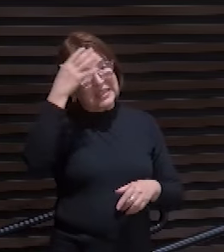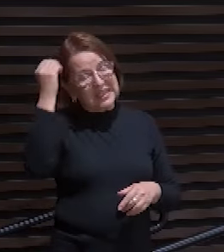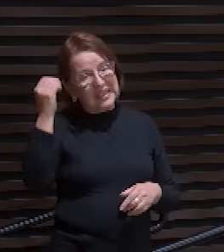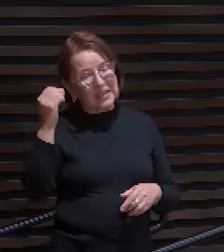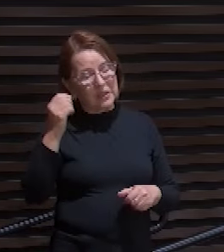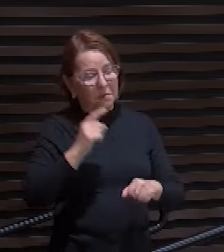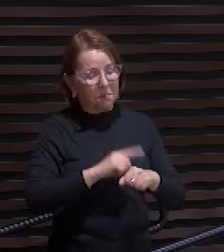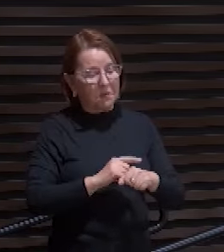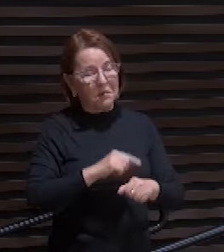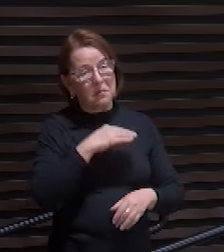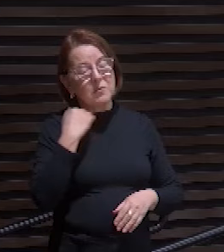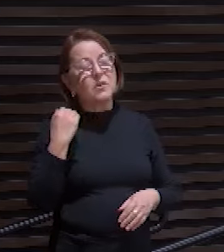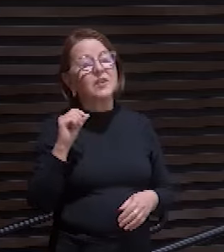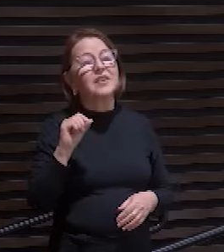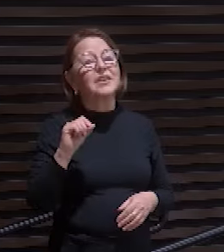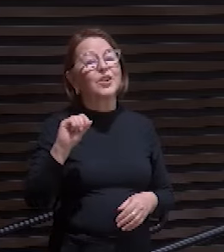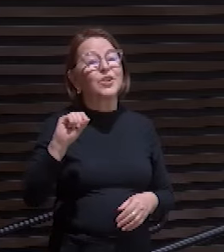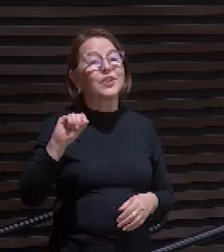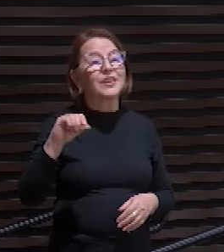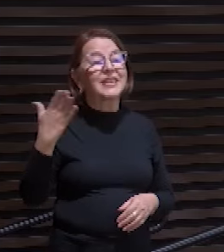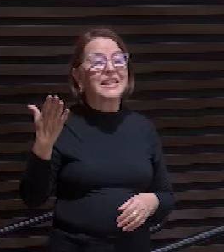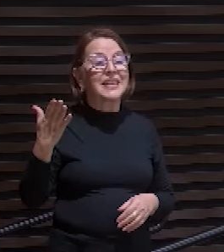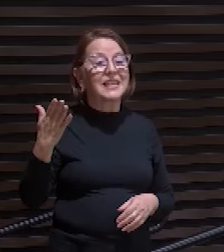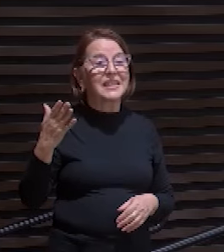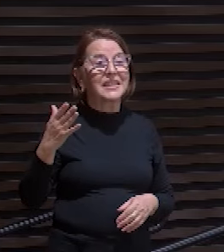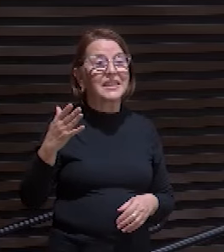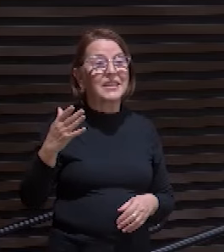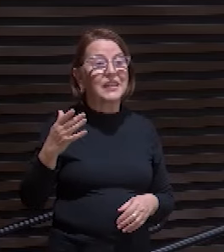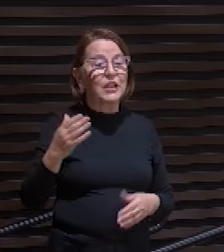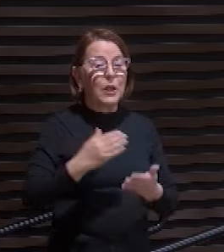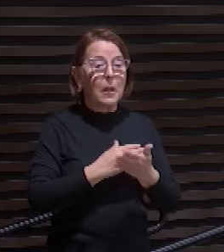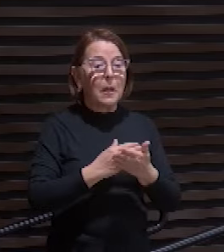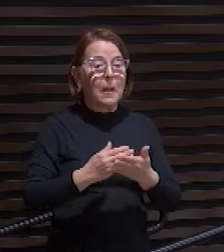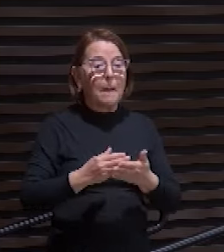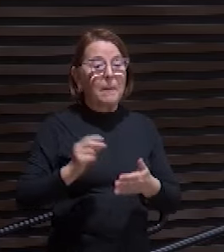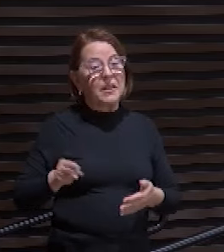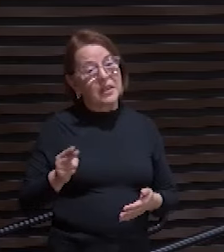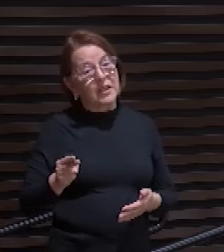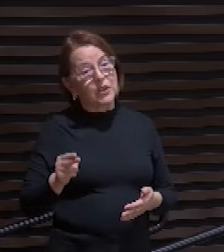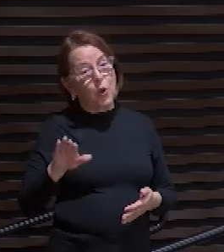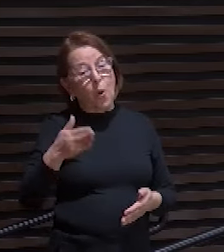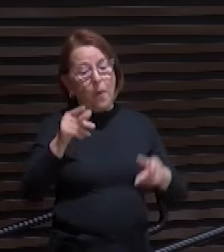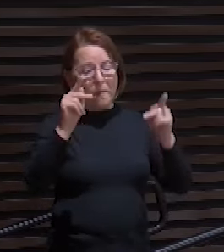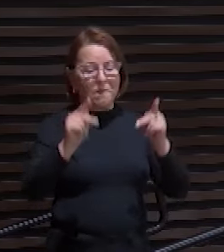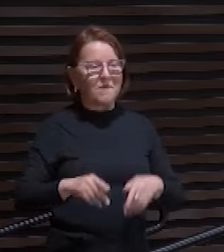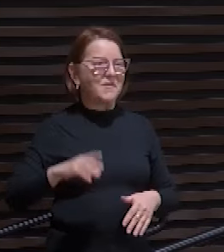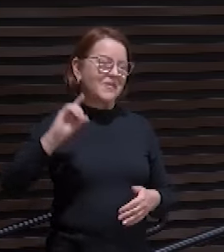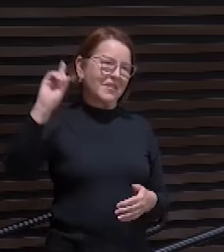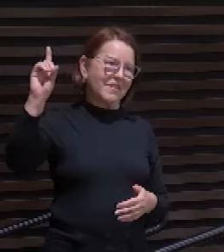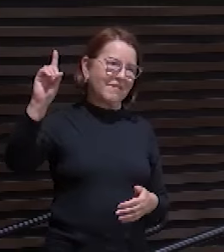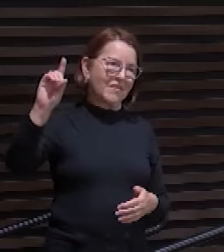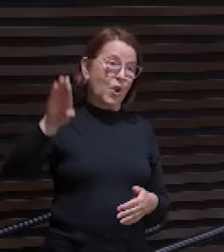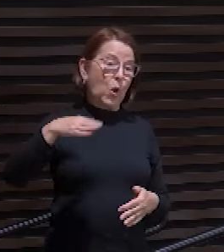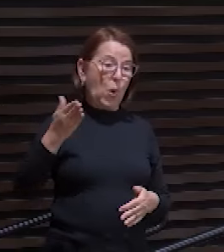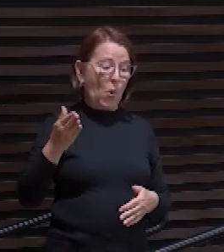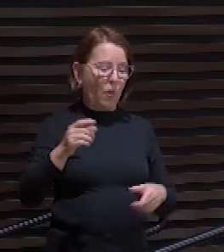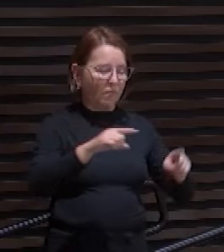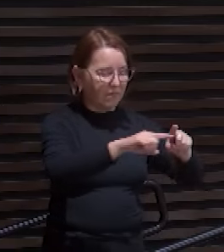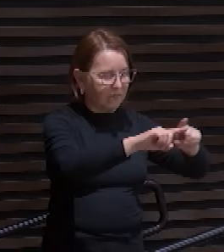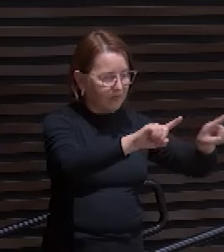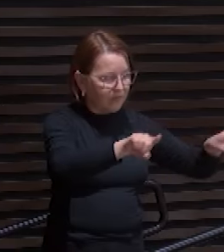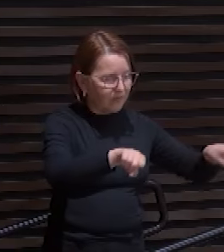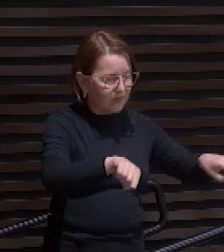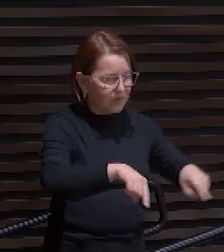o quê? Uma eternidade. Ou na presença de Deus, ou no lago de